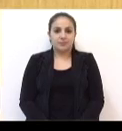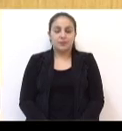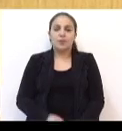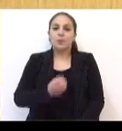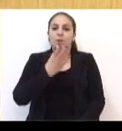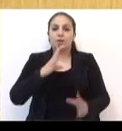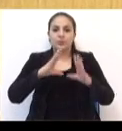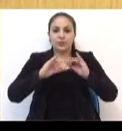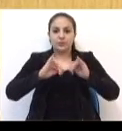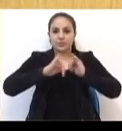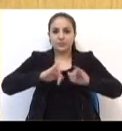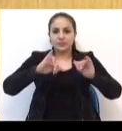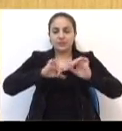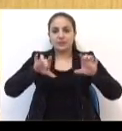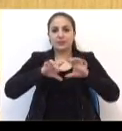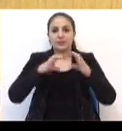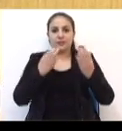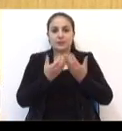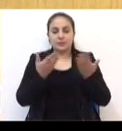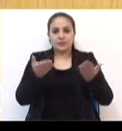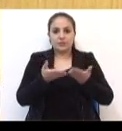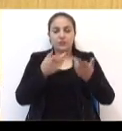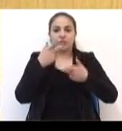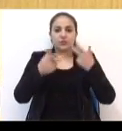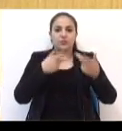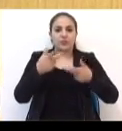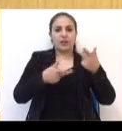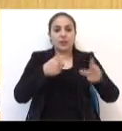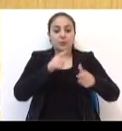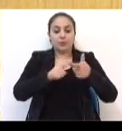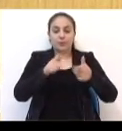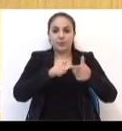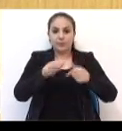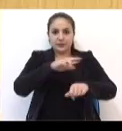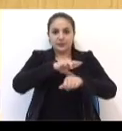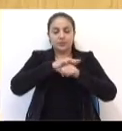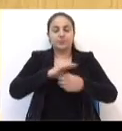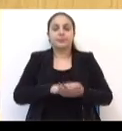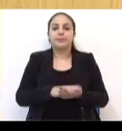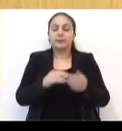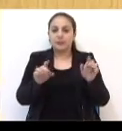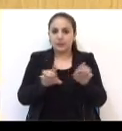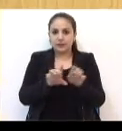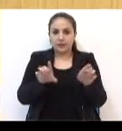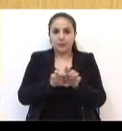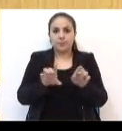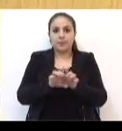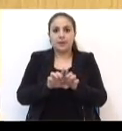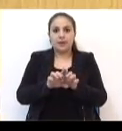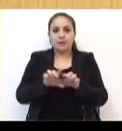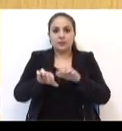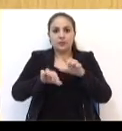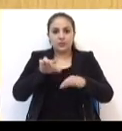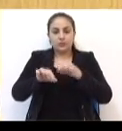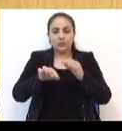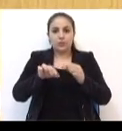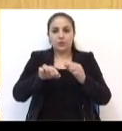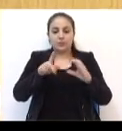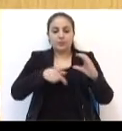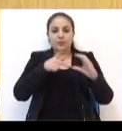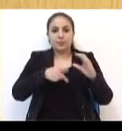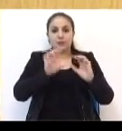Boa noite. O Jornal da Câmara de hoje destaca o caos na segurança e as alternativas do Legislativo para reduzir